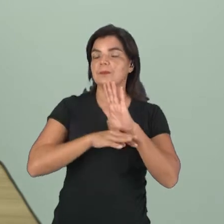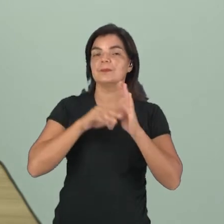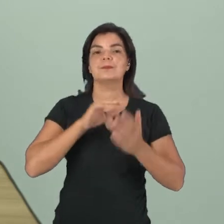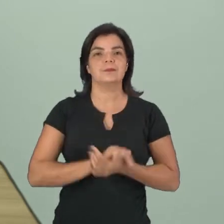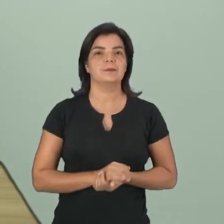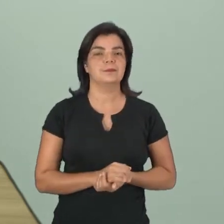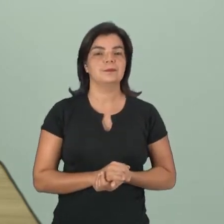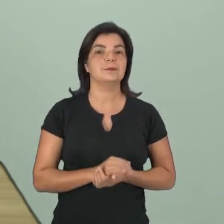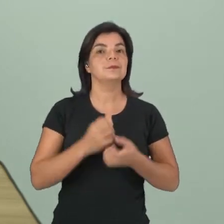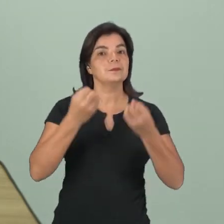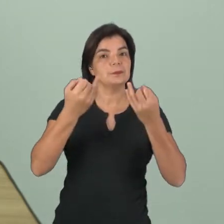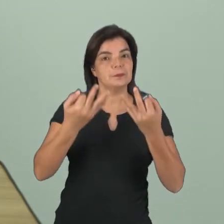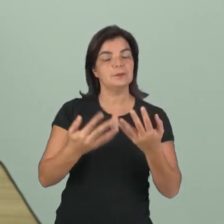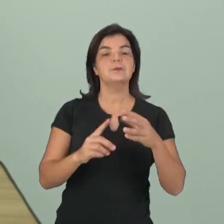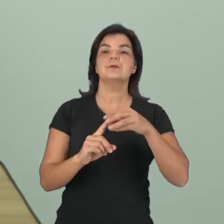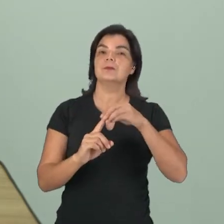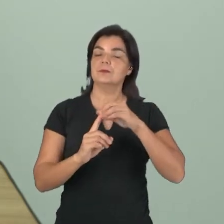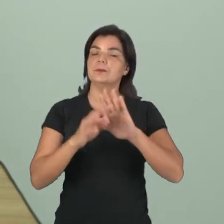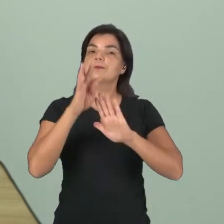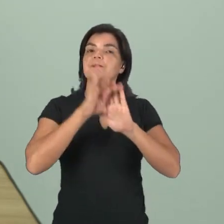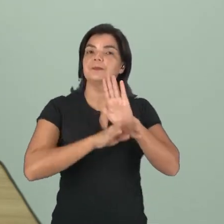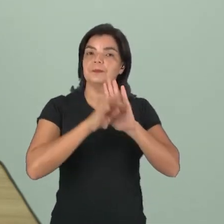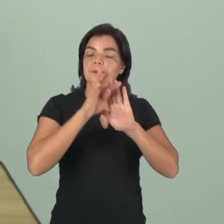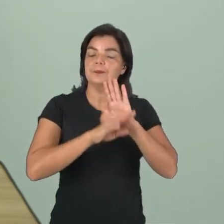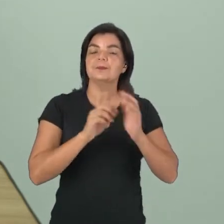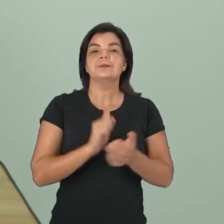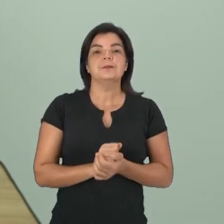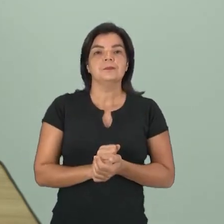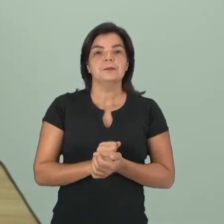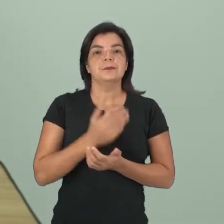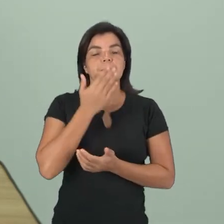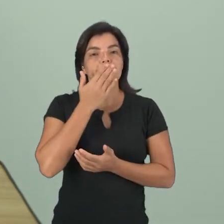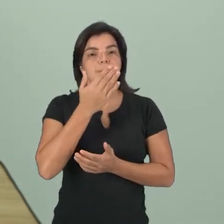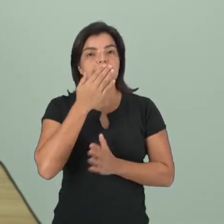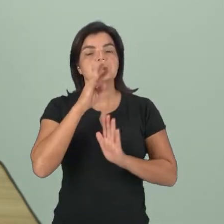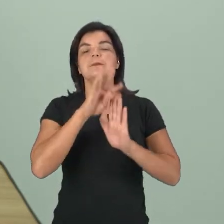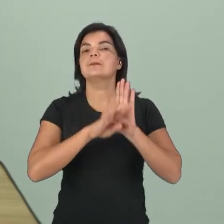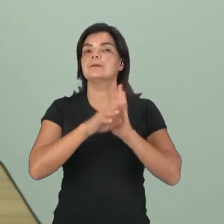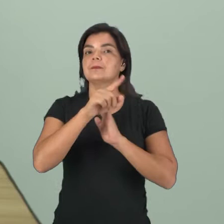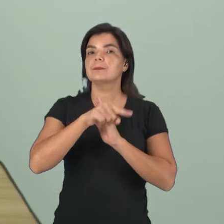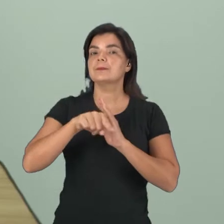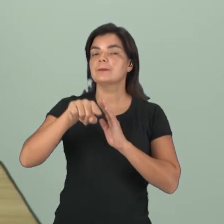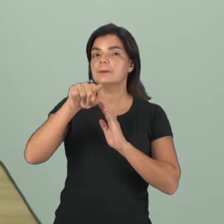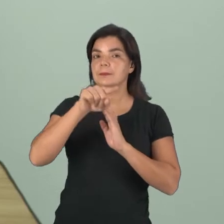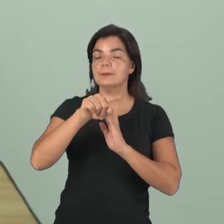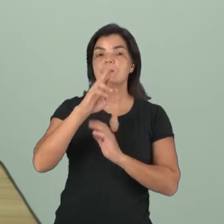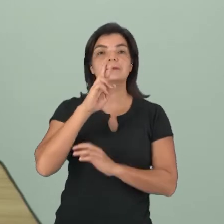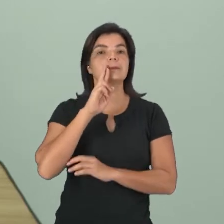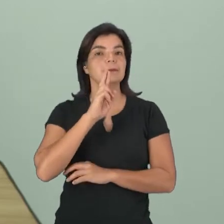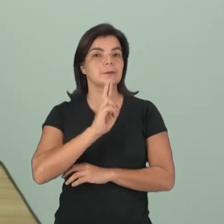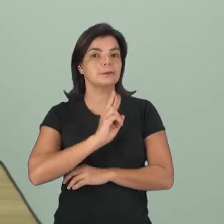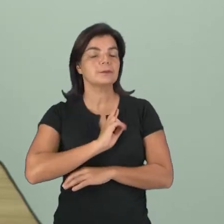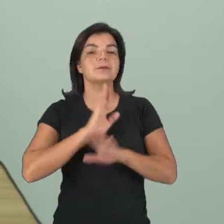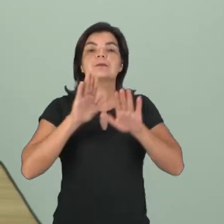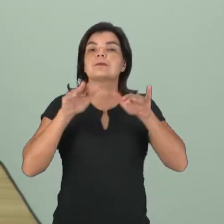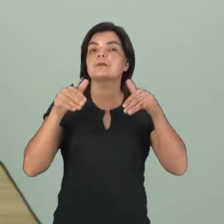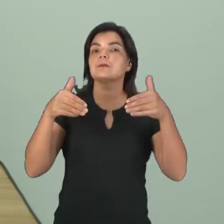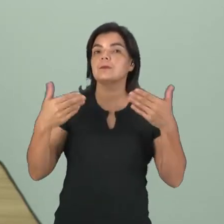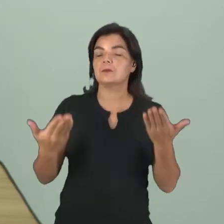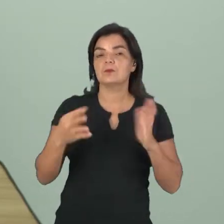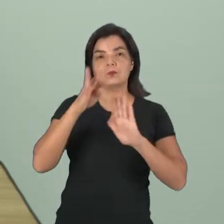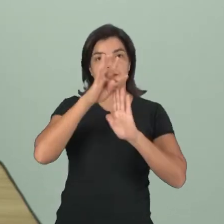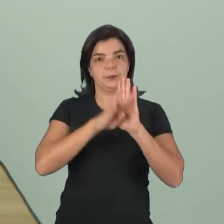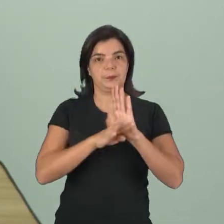texto. Eu vou falar a finalidade do texto, o tipo do texto e vocês vão ter que me dizer qual é